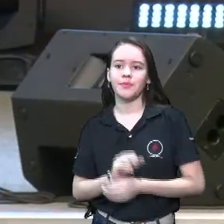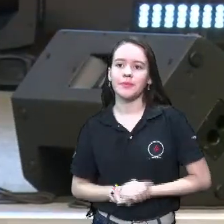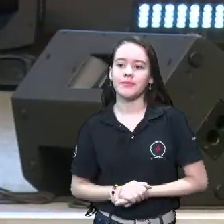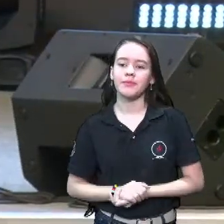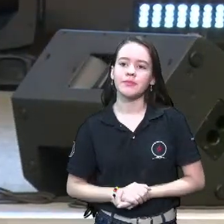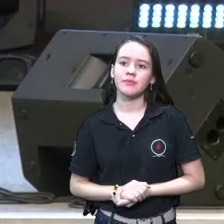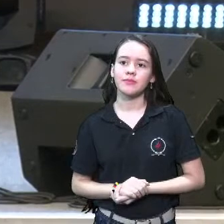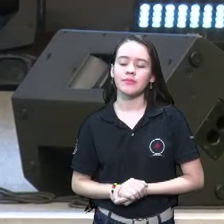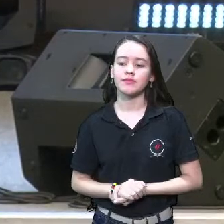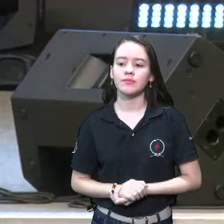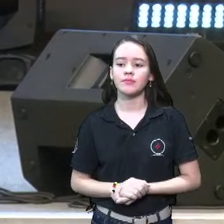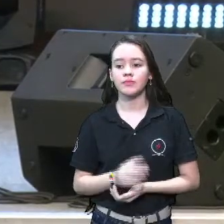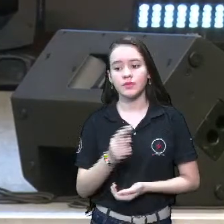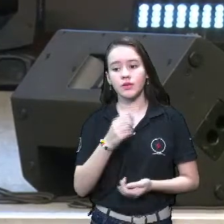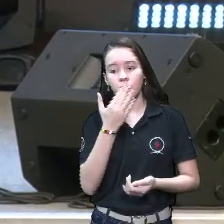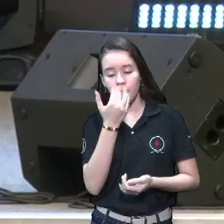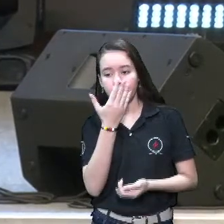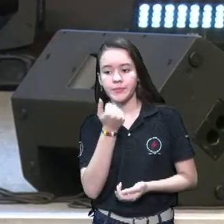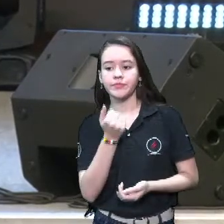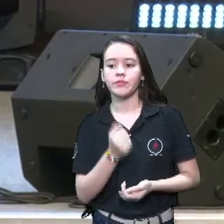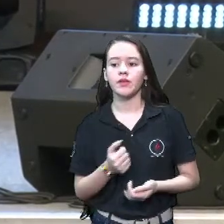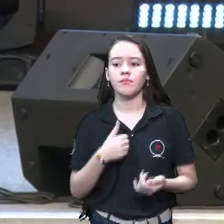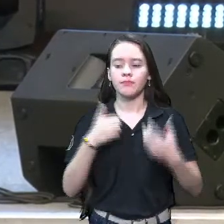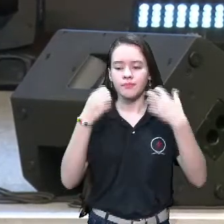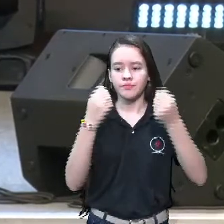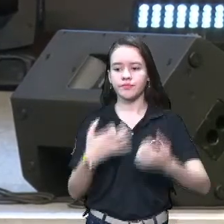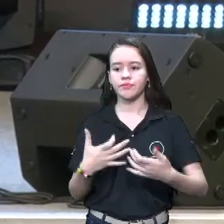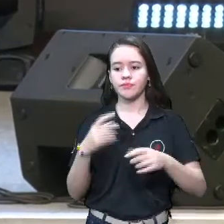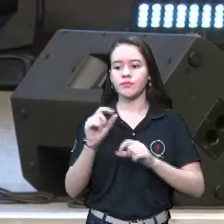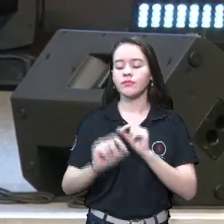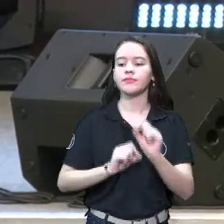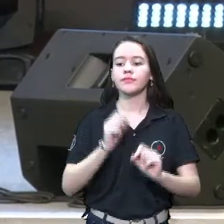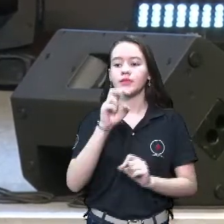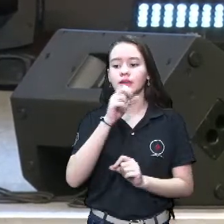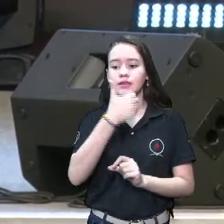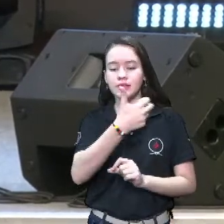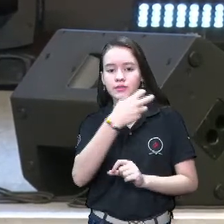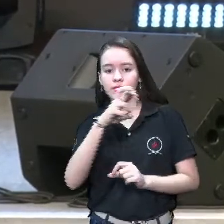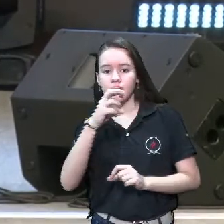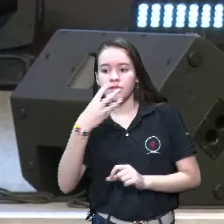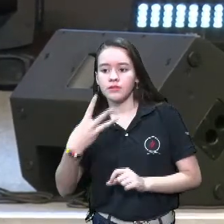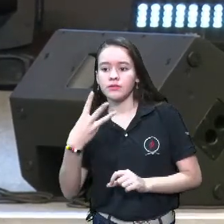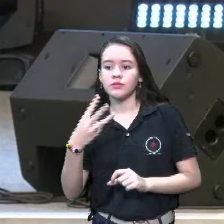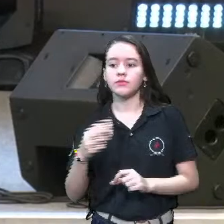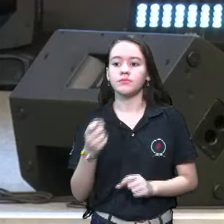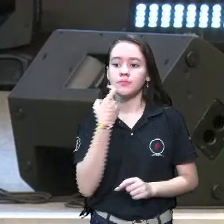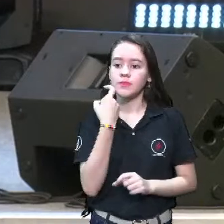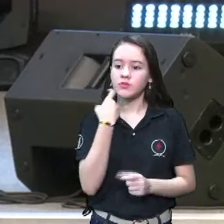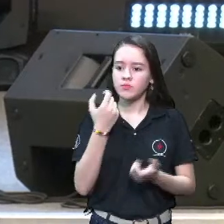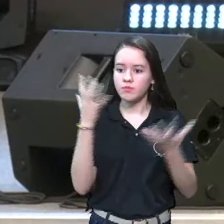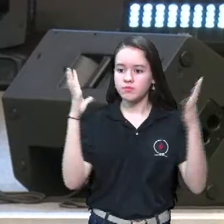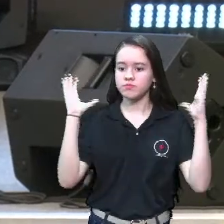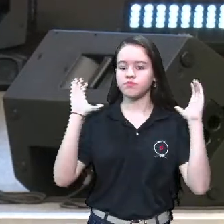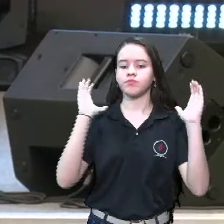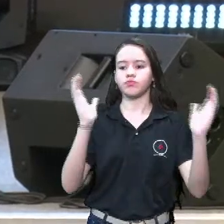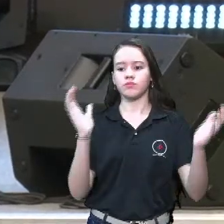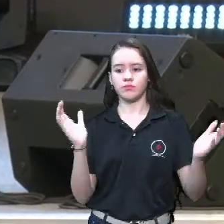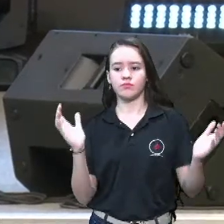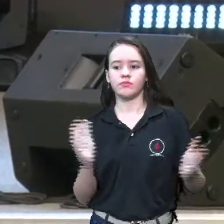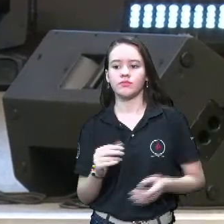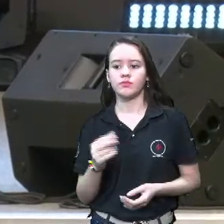E aí eles comem. Eu gosto do relato que diz, foram 153 grandes peixes. Eu nunca vi pescador contar quantos peixes